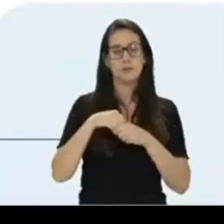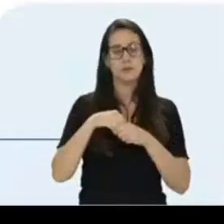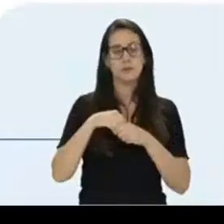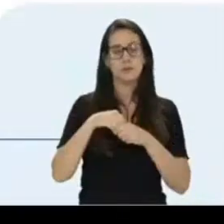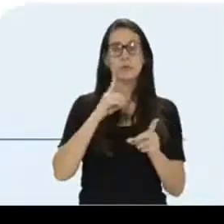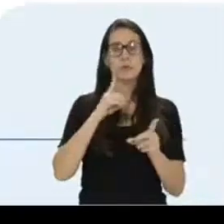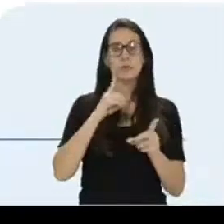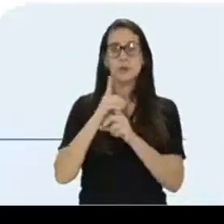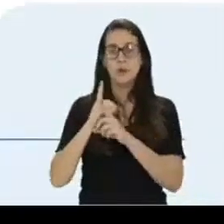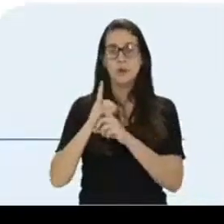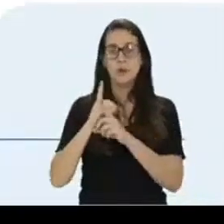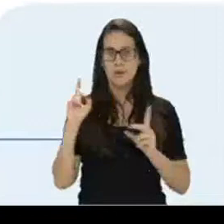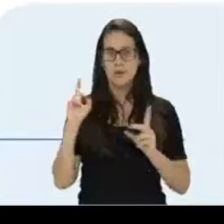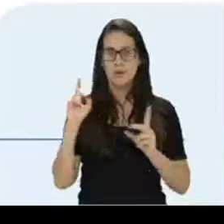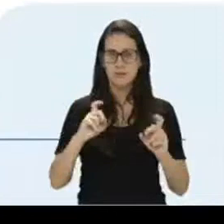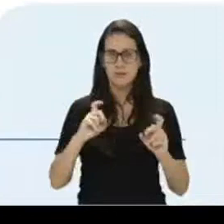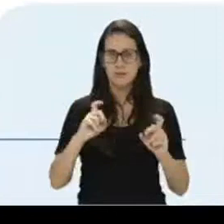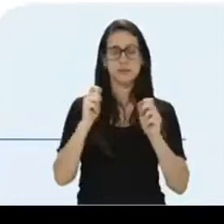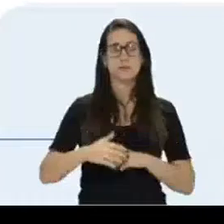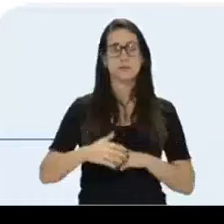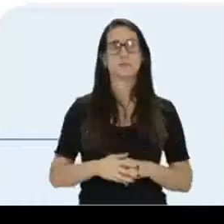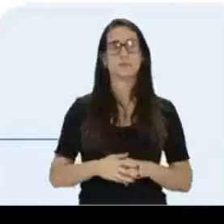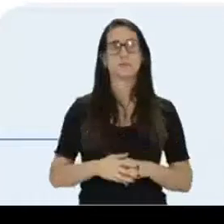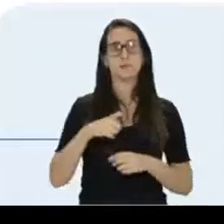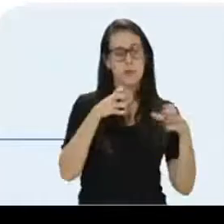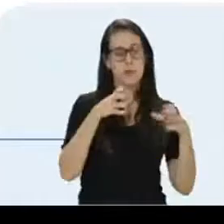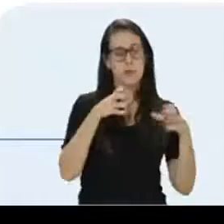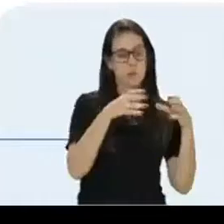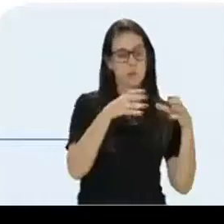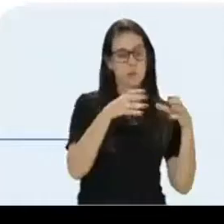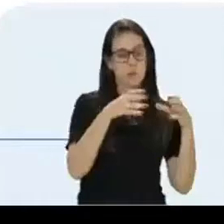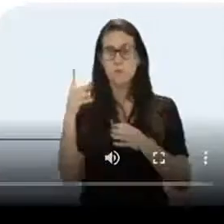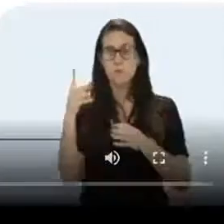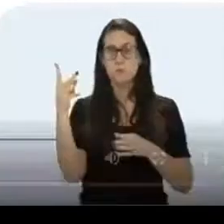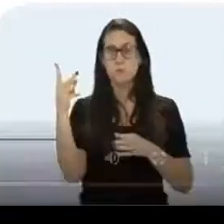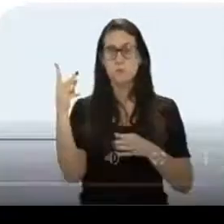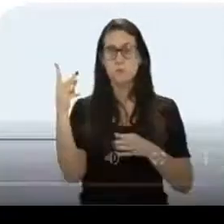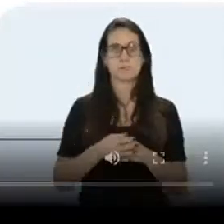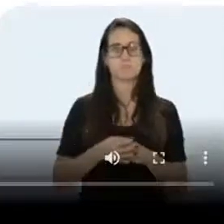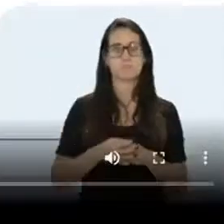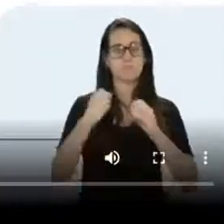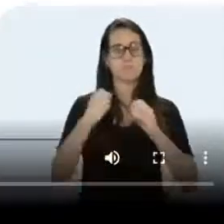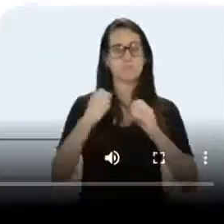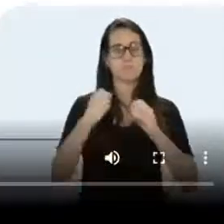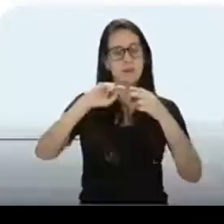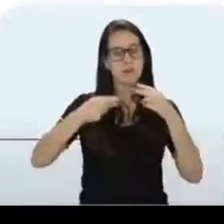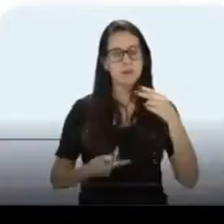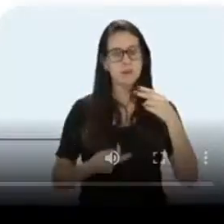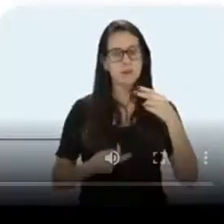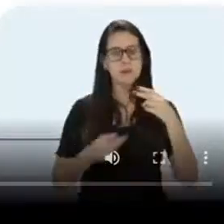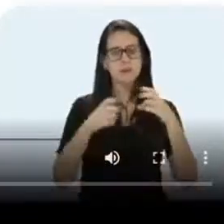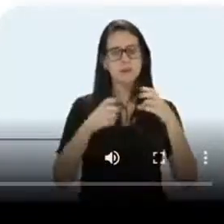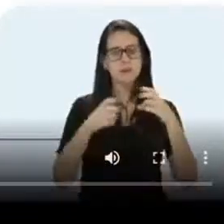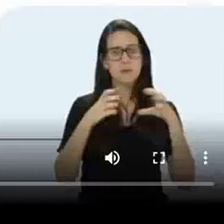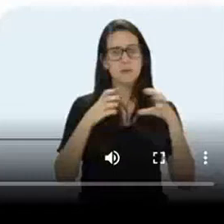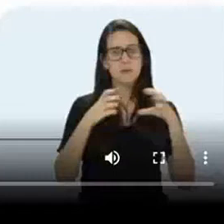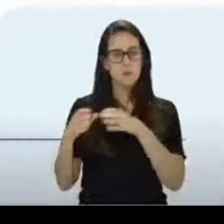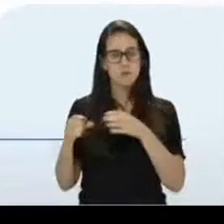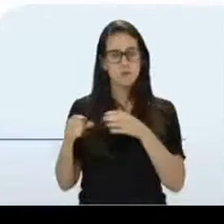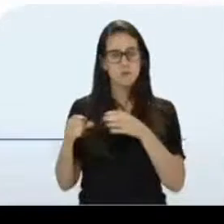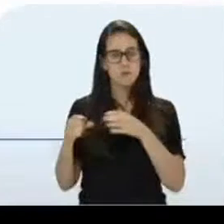bactérias em um grupo que é chamado de gram positivo ou gram negativo. Essa classificação, ela é referente